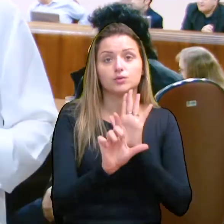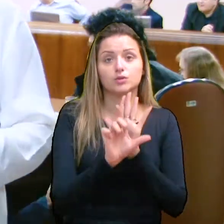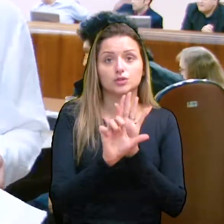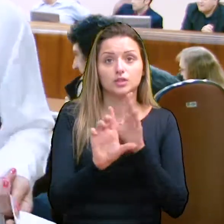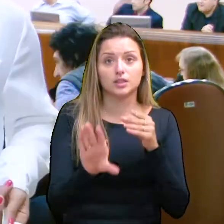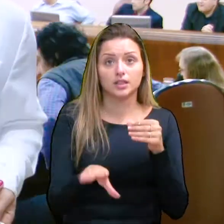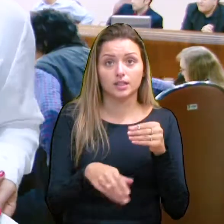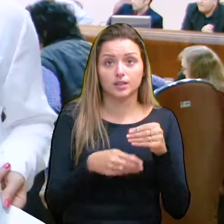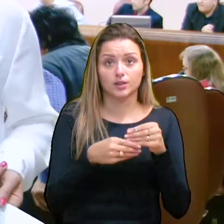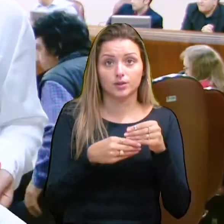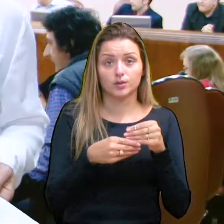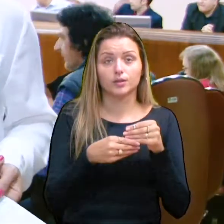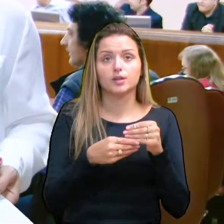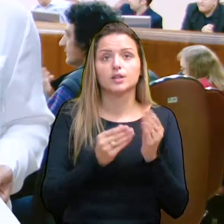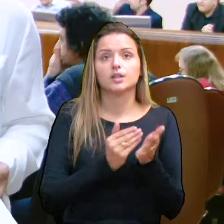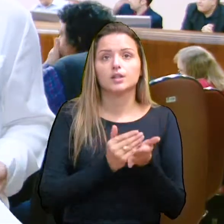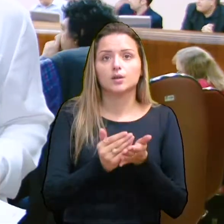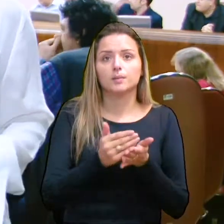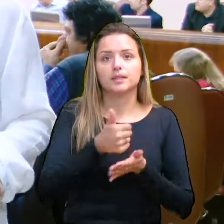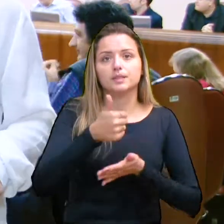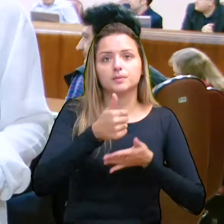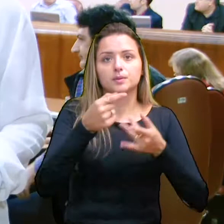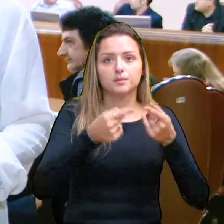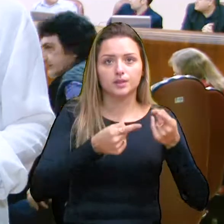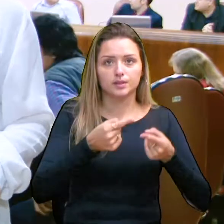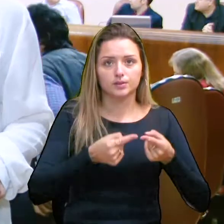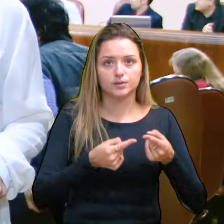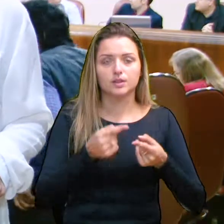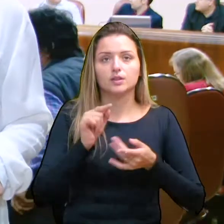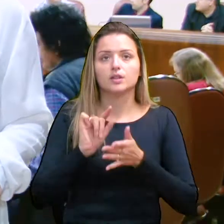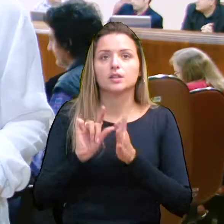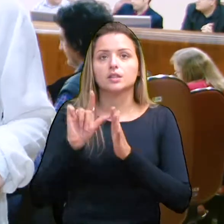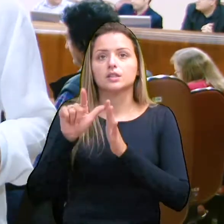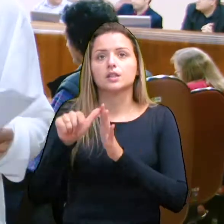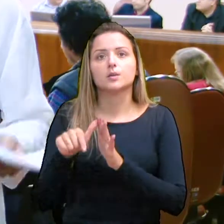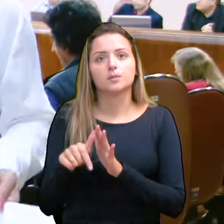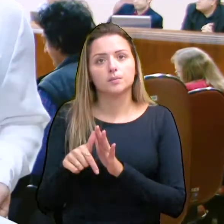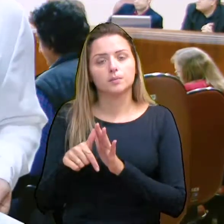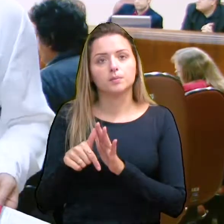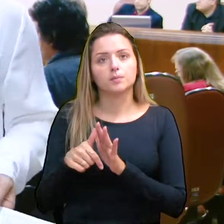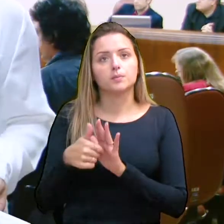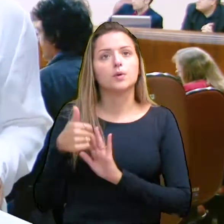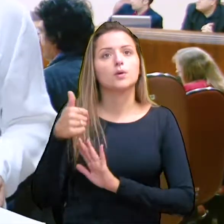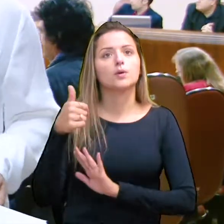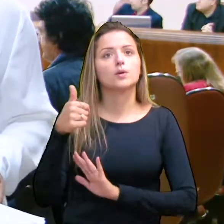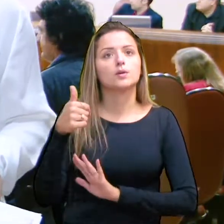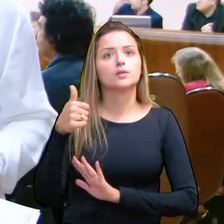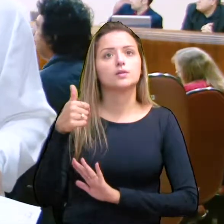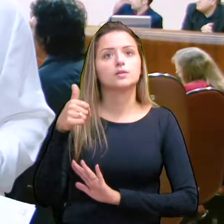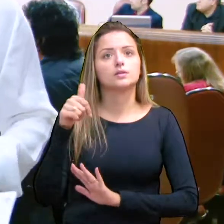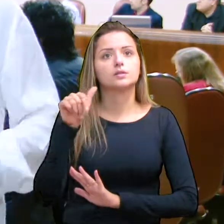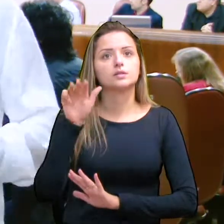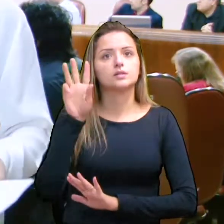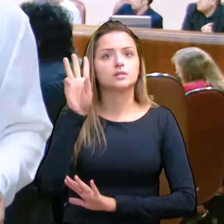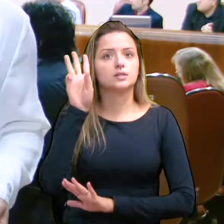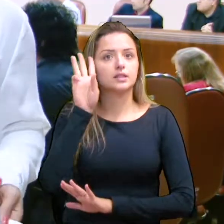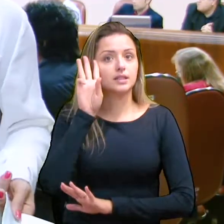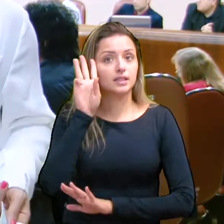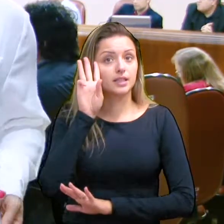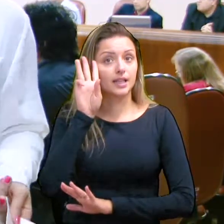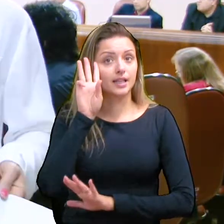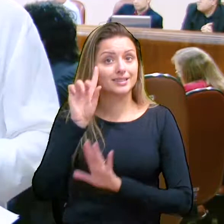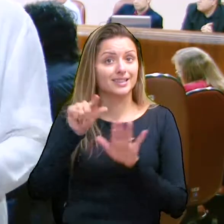né, que entram em primeira discussão, depois eles retornam na terça-feira, daí sim para a